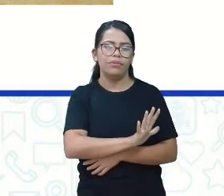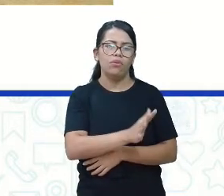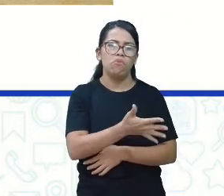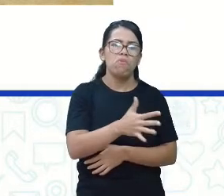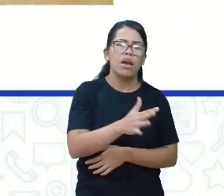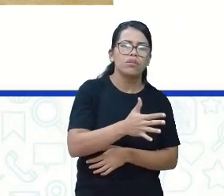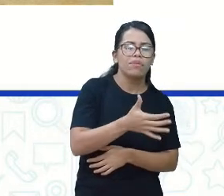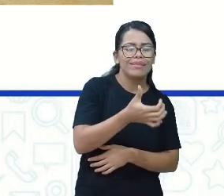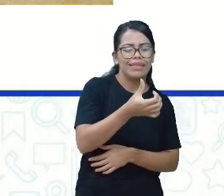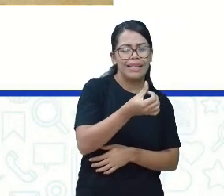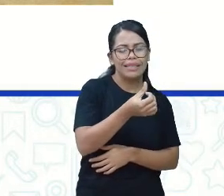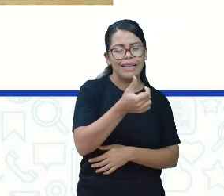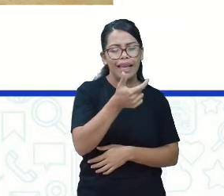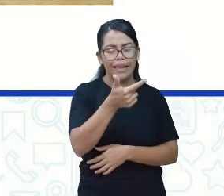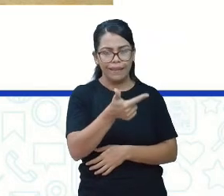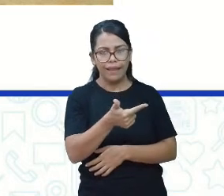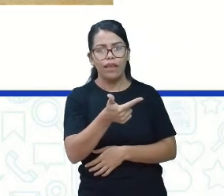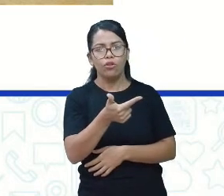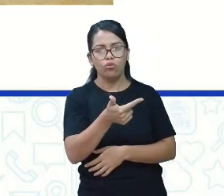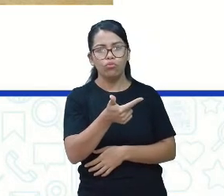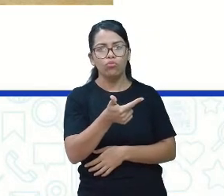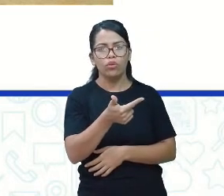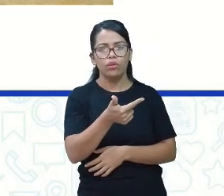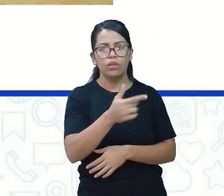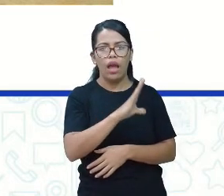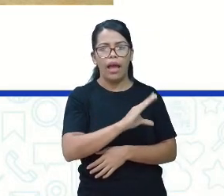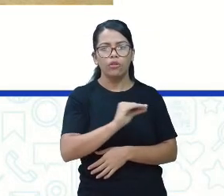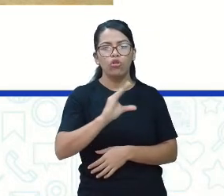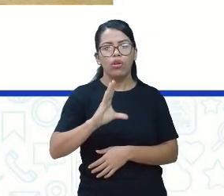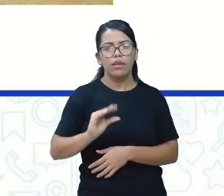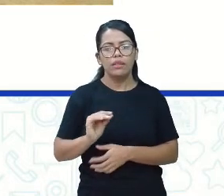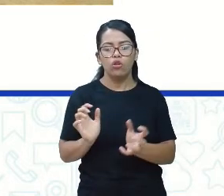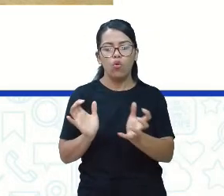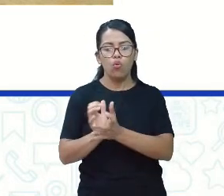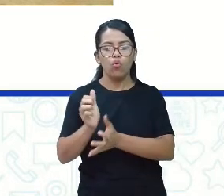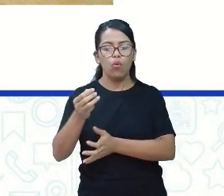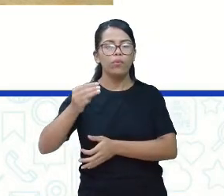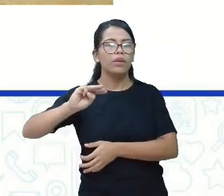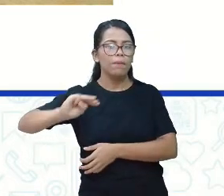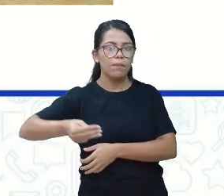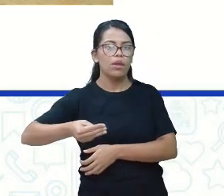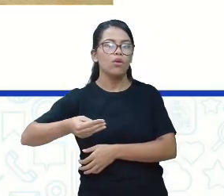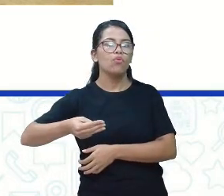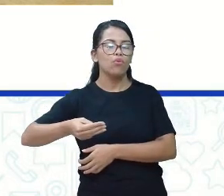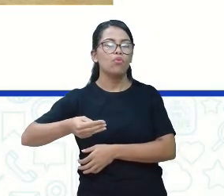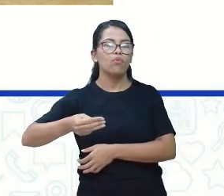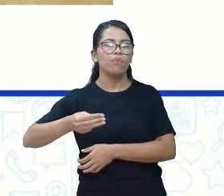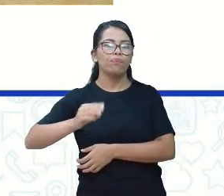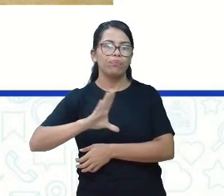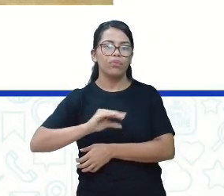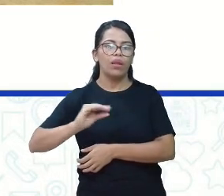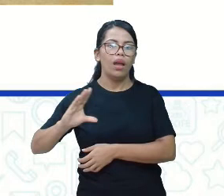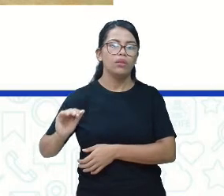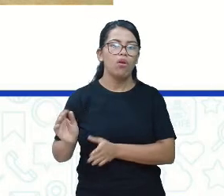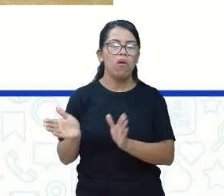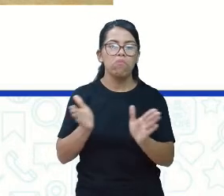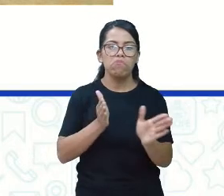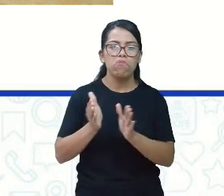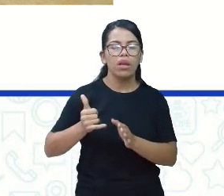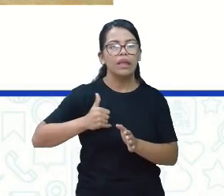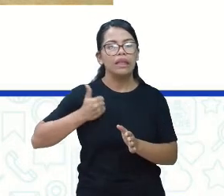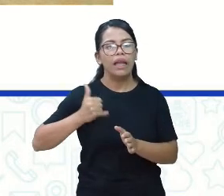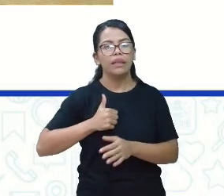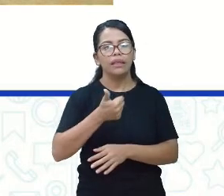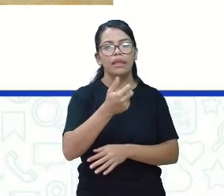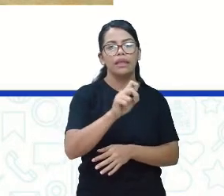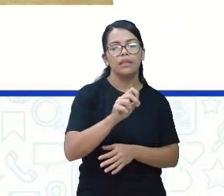adolescentes grávidas para cada grupo de 1.000 jovens do sexo feminino, numa faixa etária entre 15 e 19